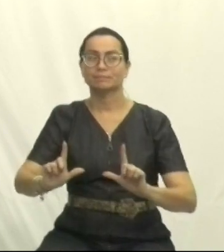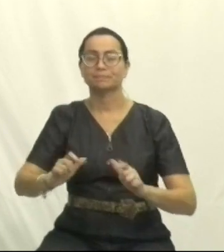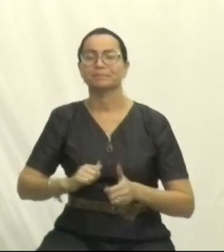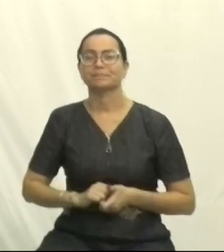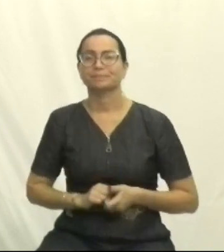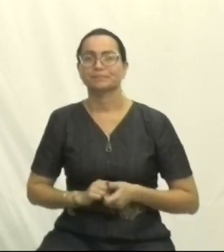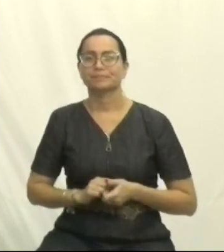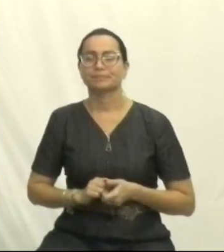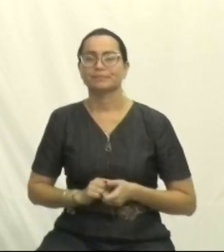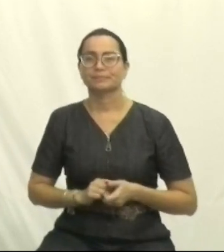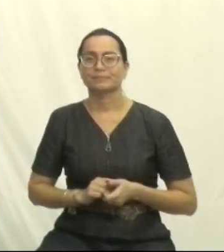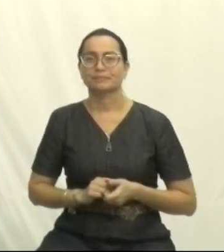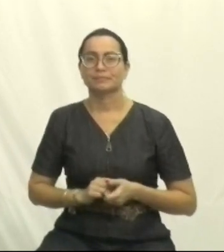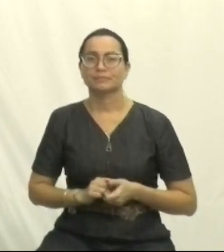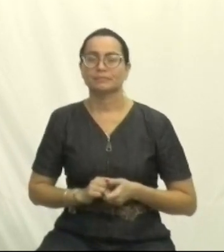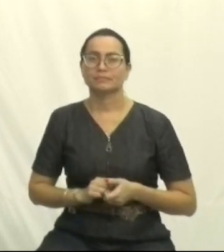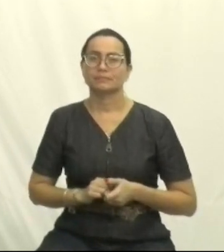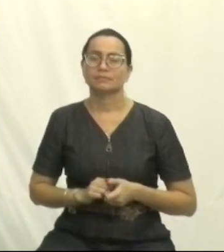né? E a gente tenta